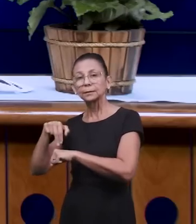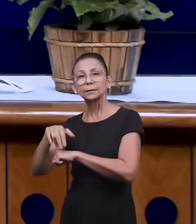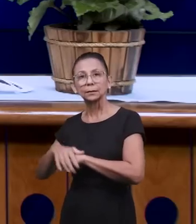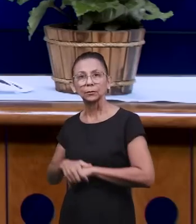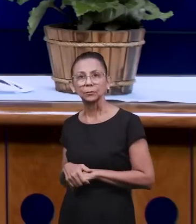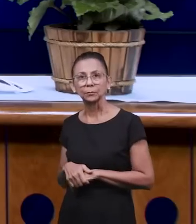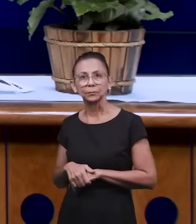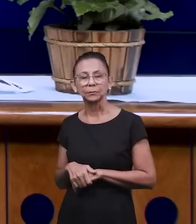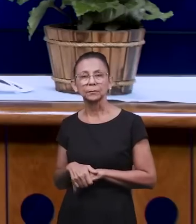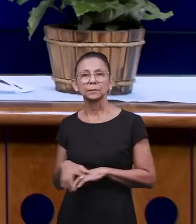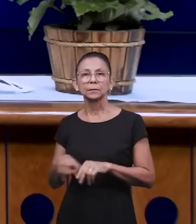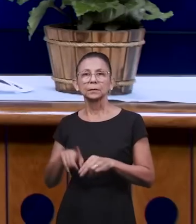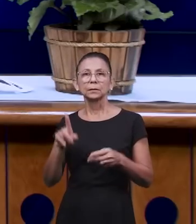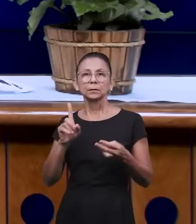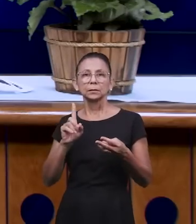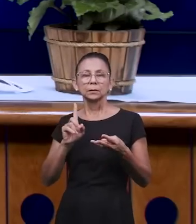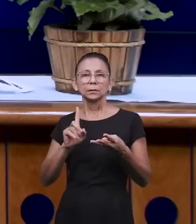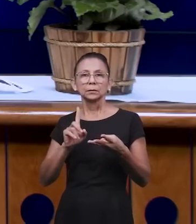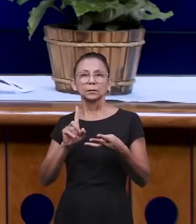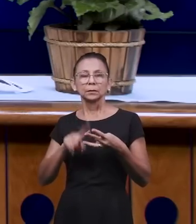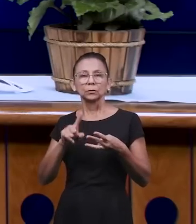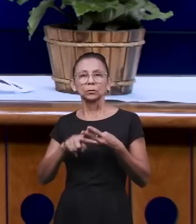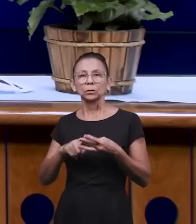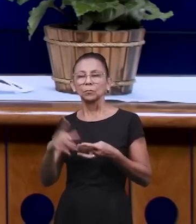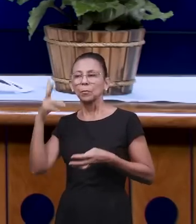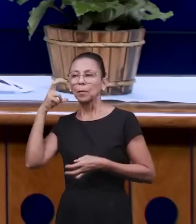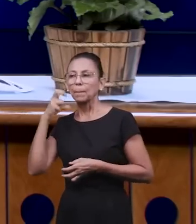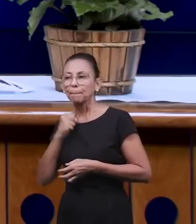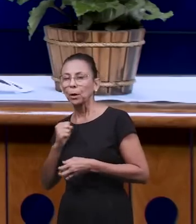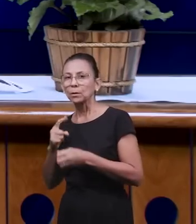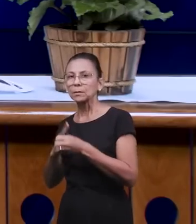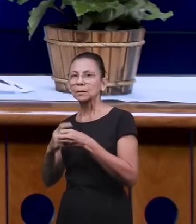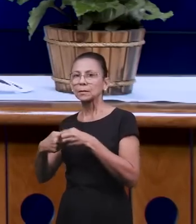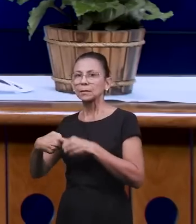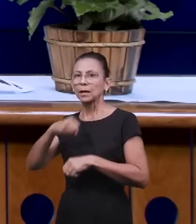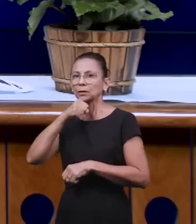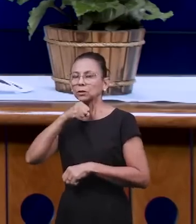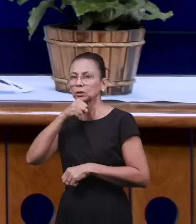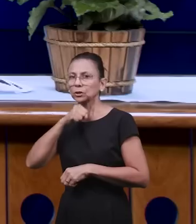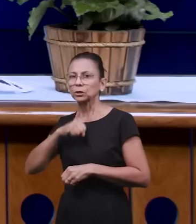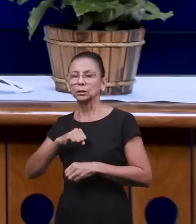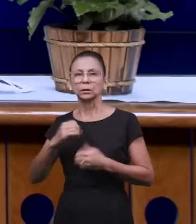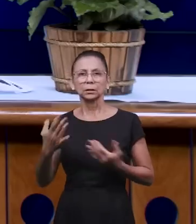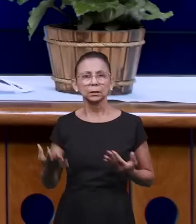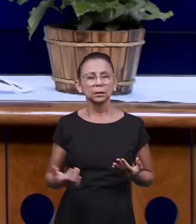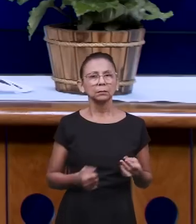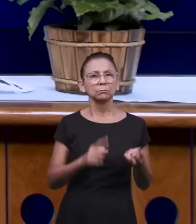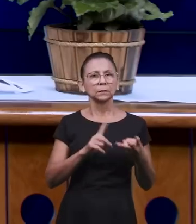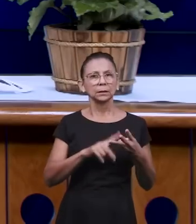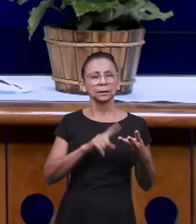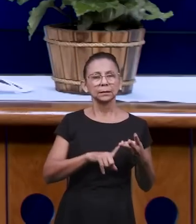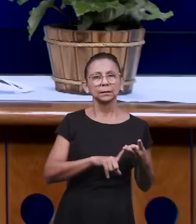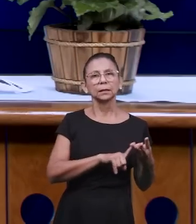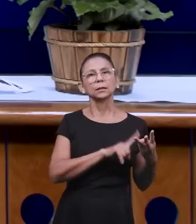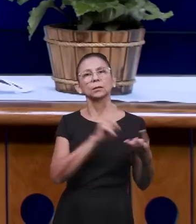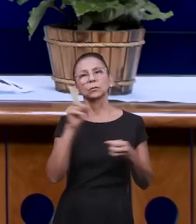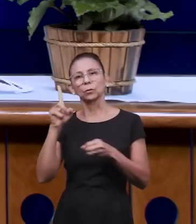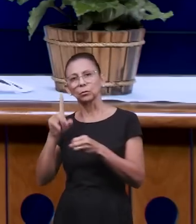dos terremotos, das pestes, das fomes, todos aqueles sinais que dizem respeito à sua